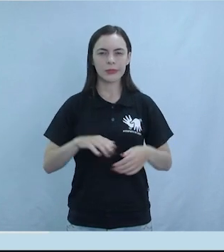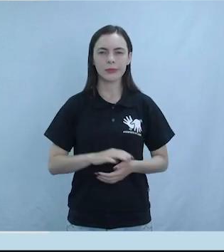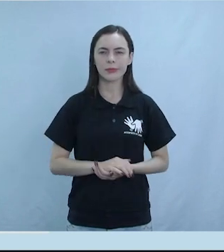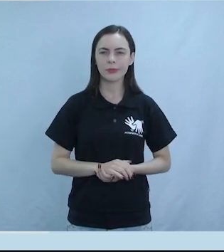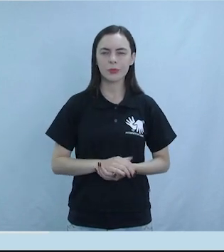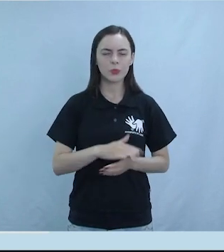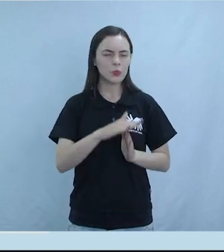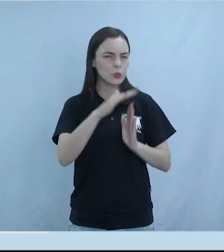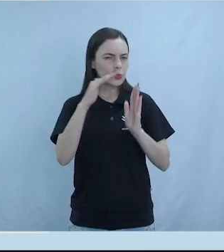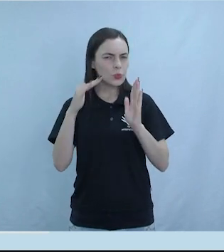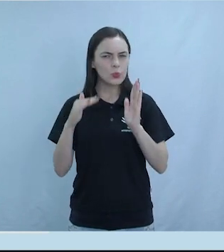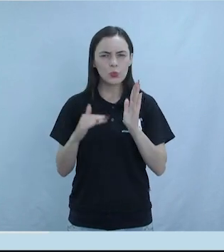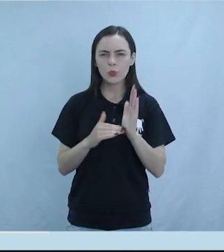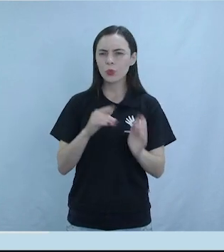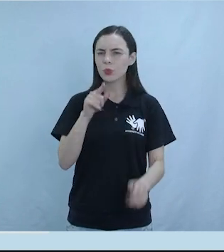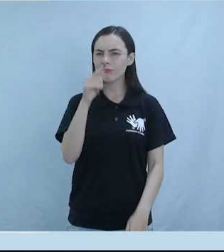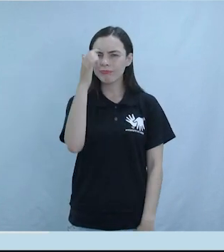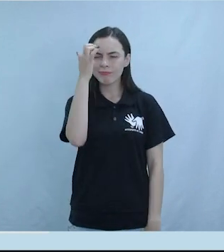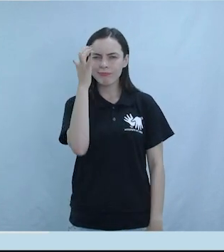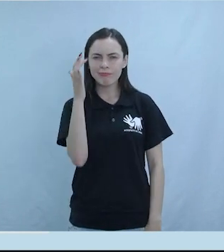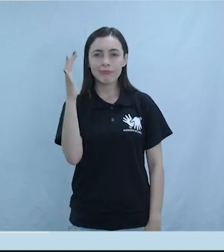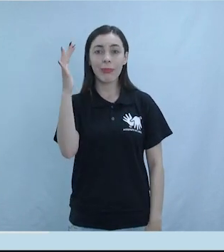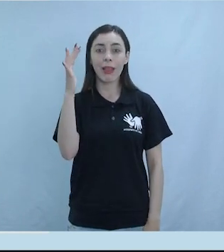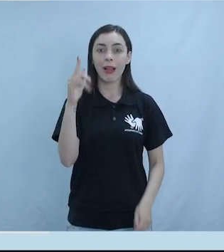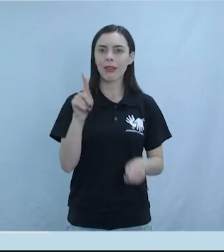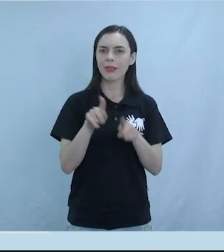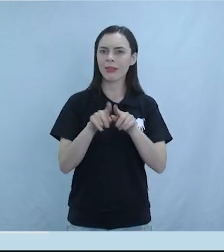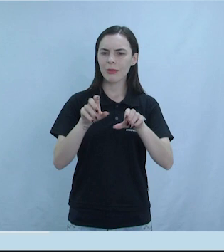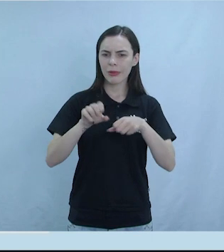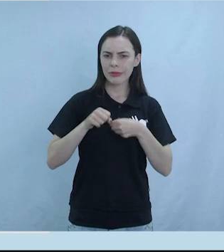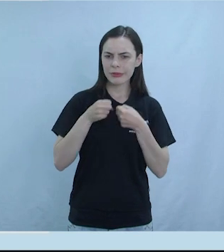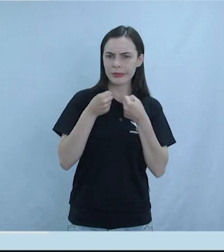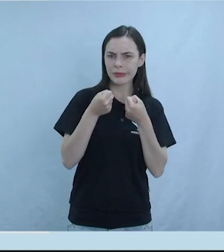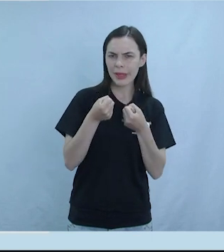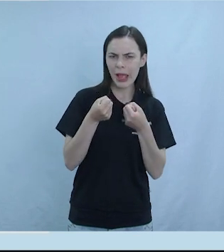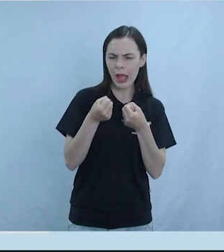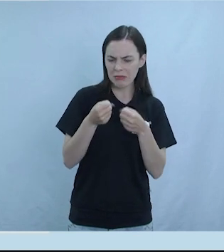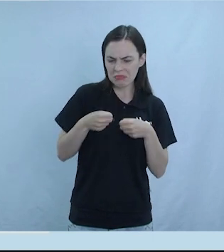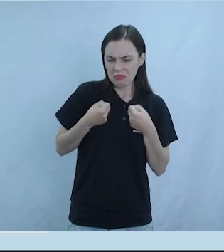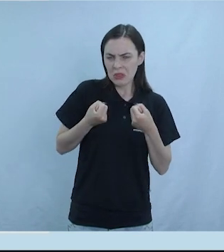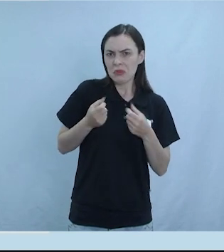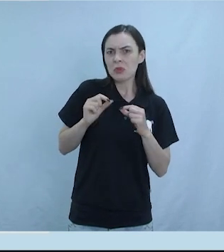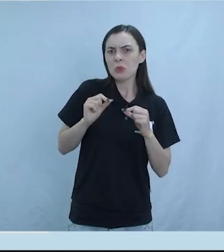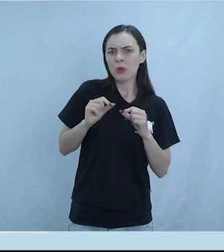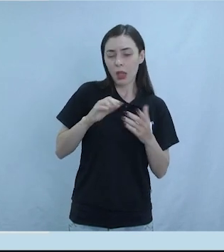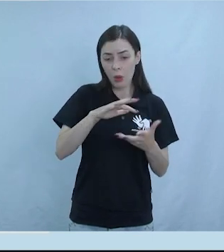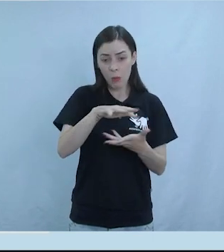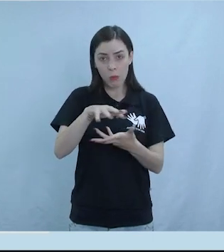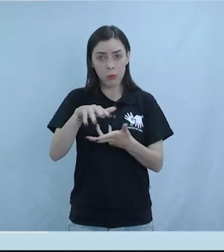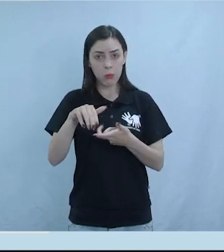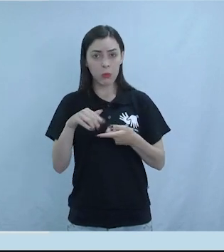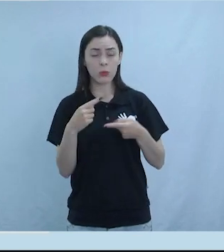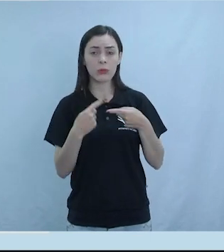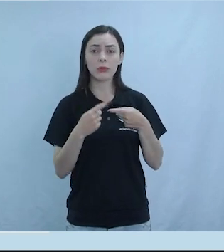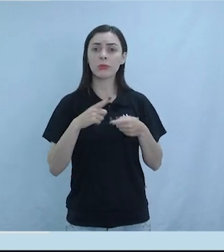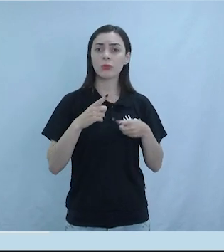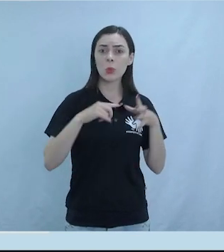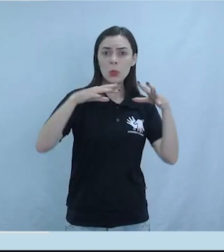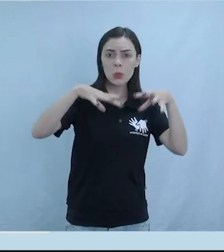o mais que se imaginar. Também defendiam a terra contra